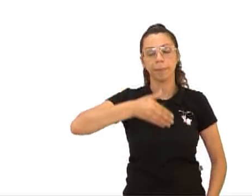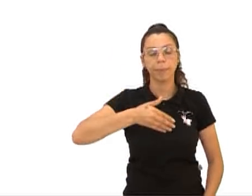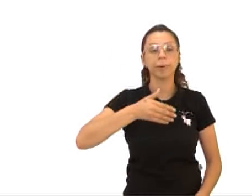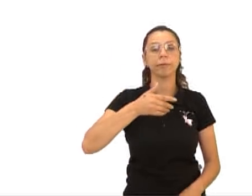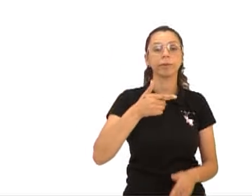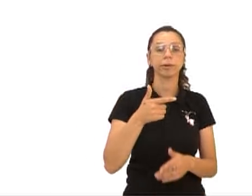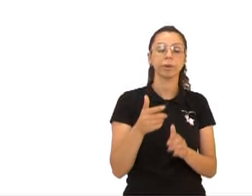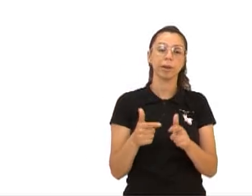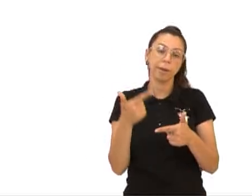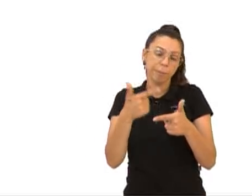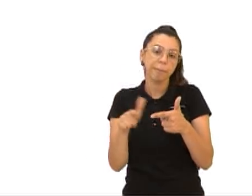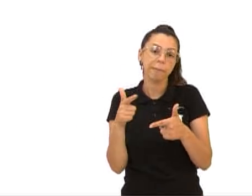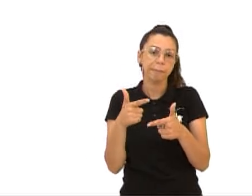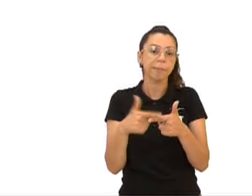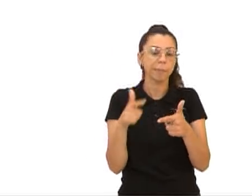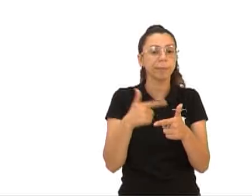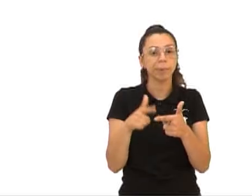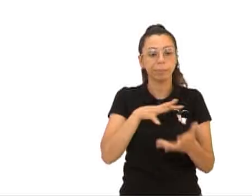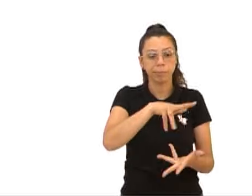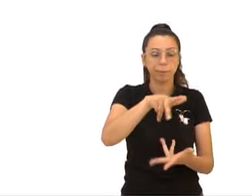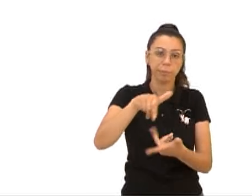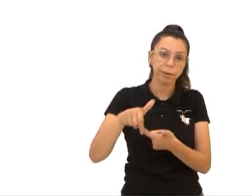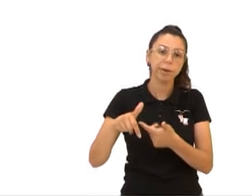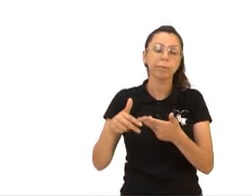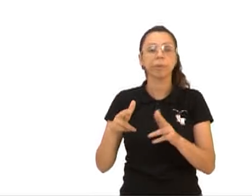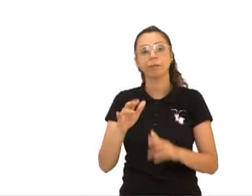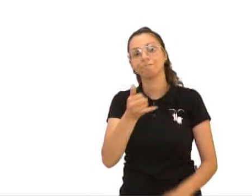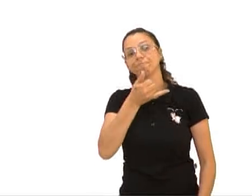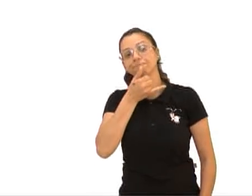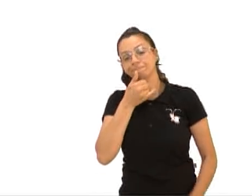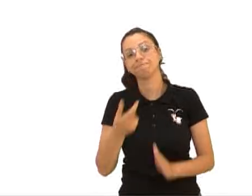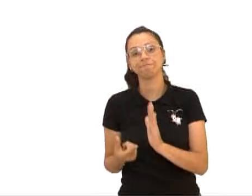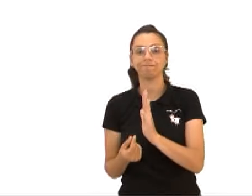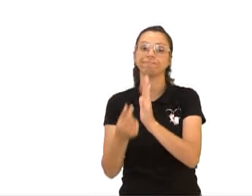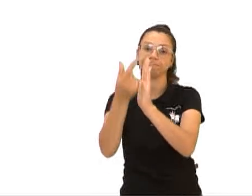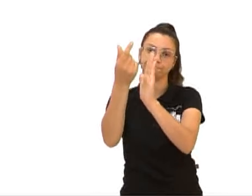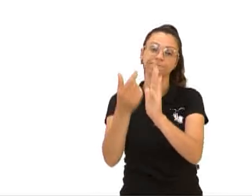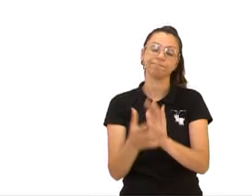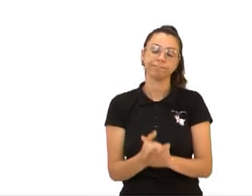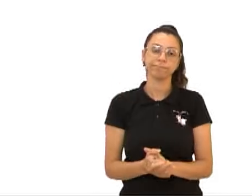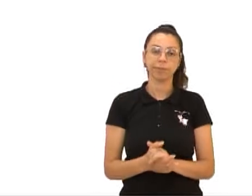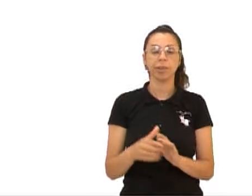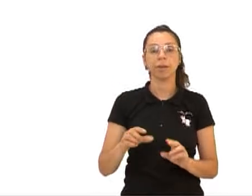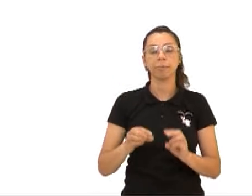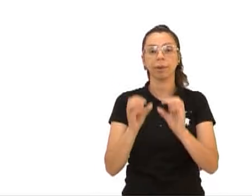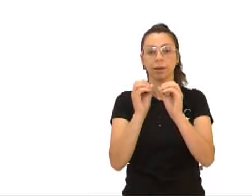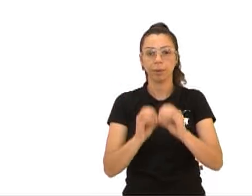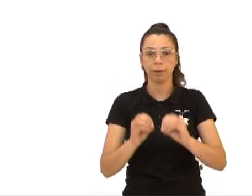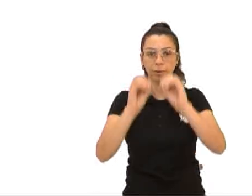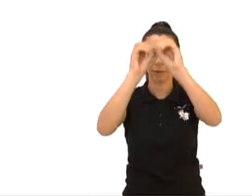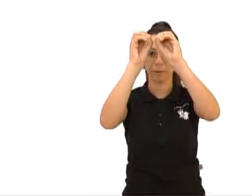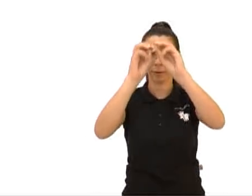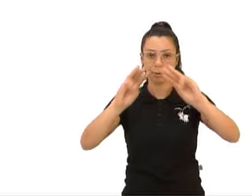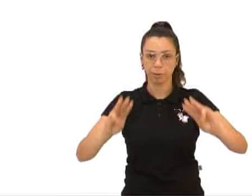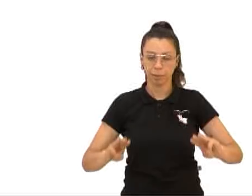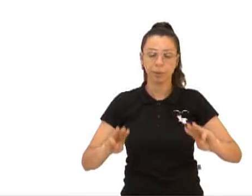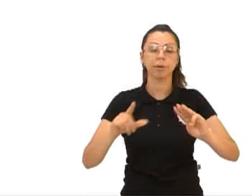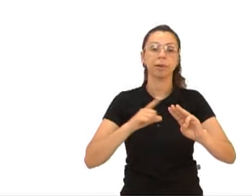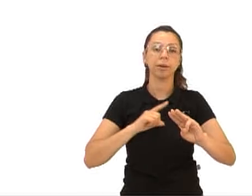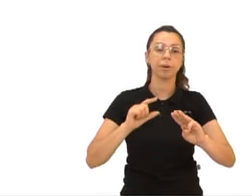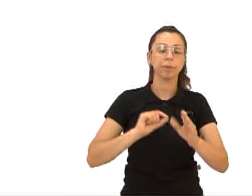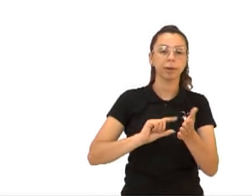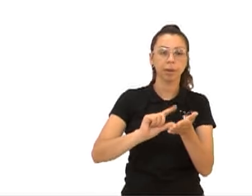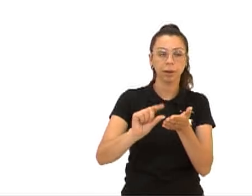pelas receitas desses países, gera renda. Segundo dados da ONU, aí, o turismo na África de 2011 a